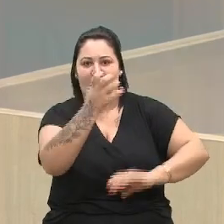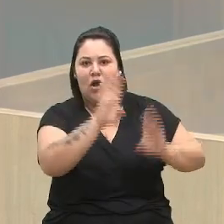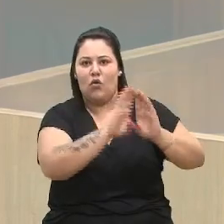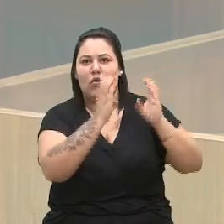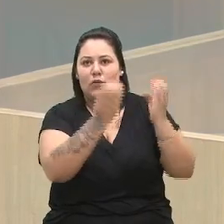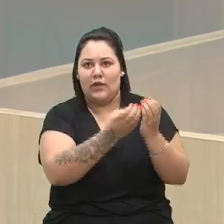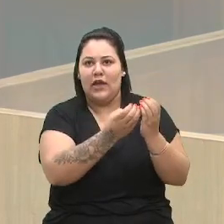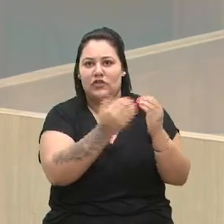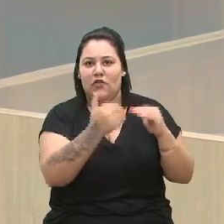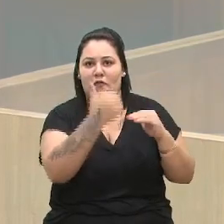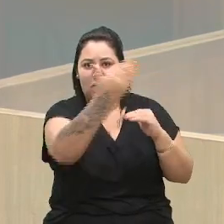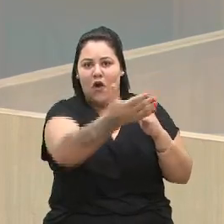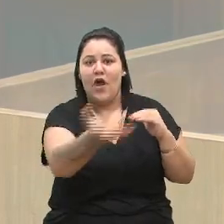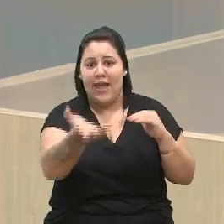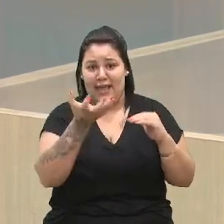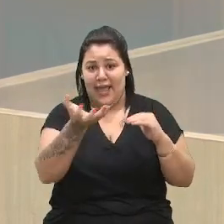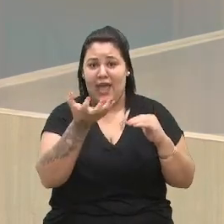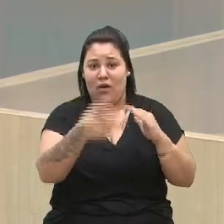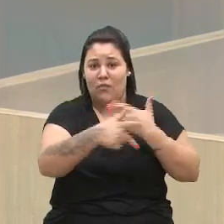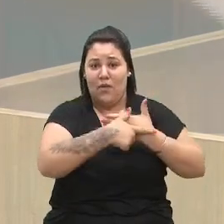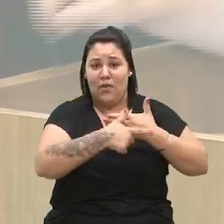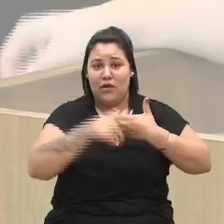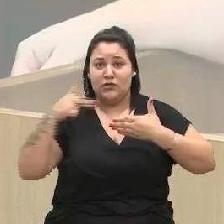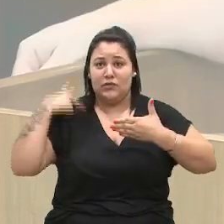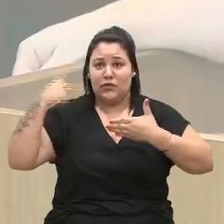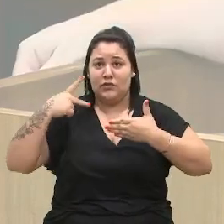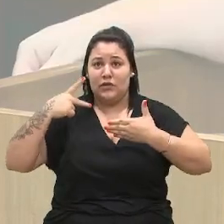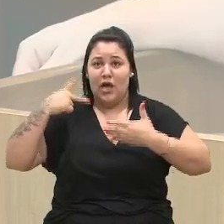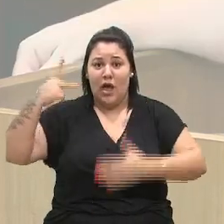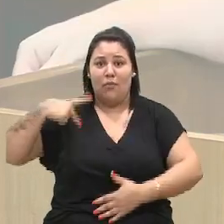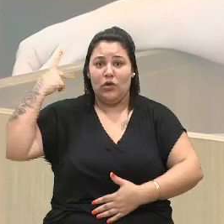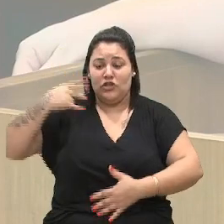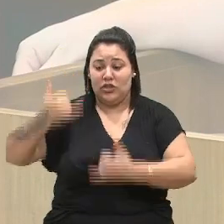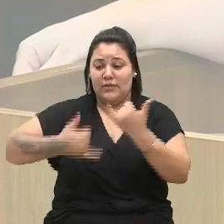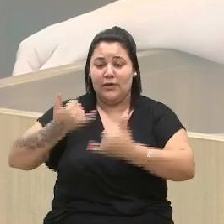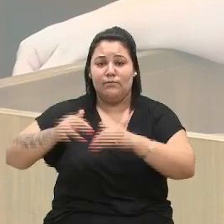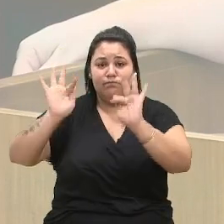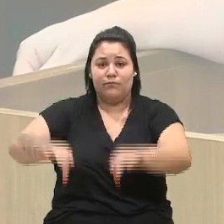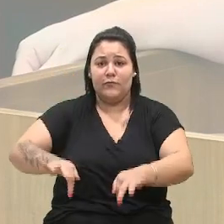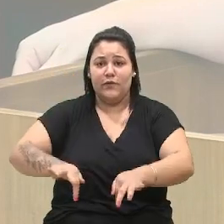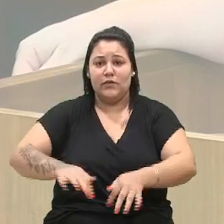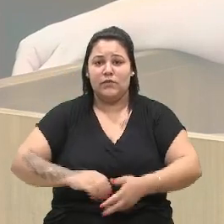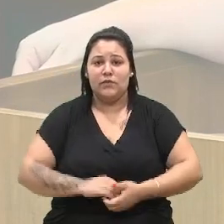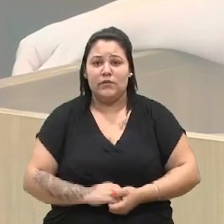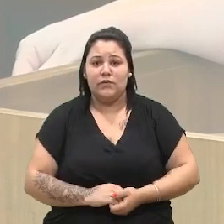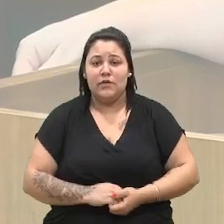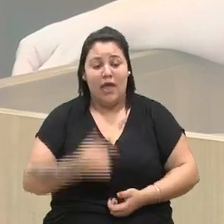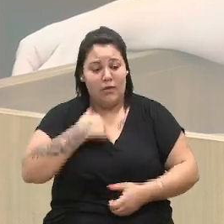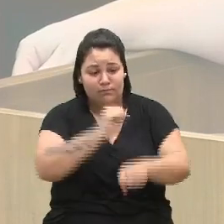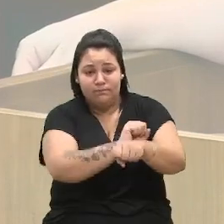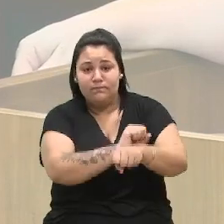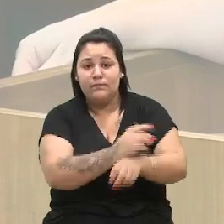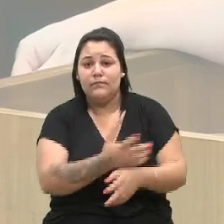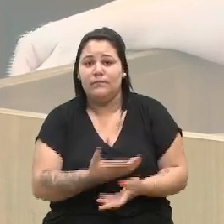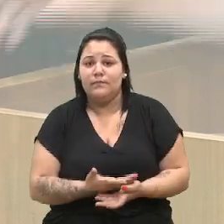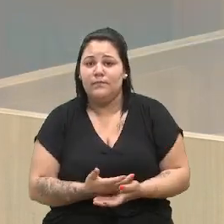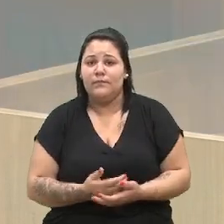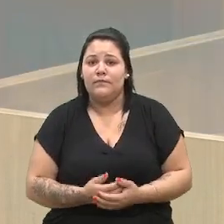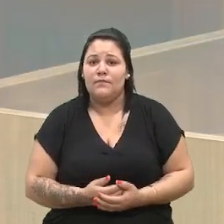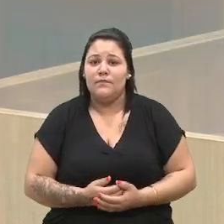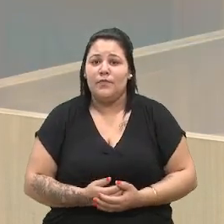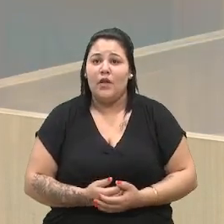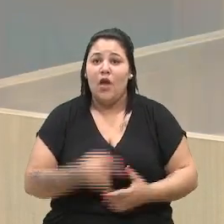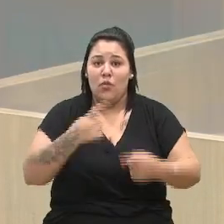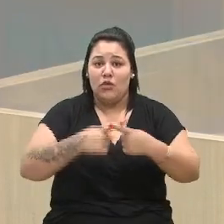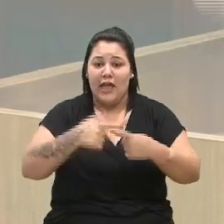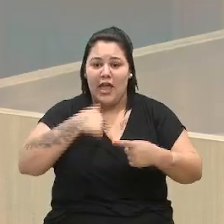lá fora está querendo dos vereadores, a política da brincadeira termina. É isso que eu espero. Porque quando eu